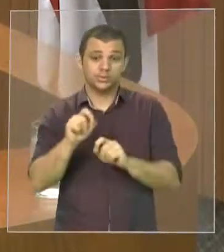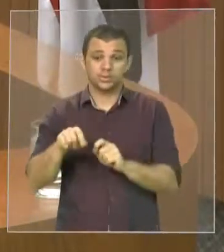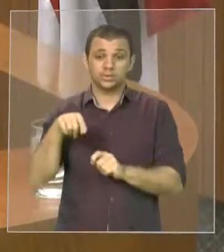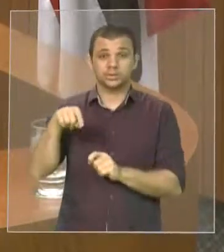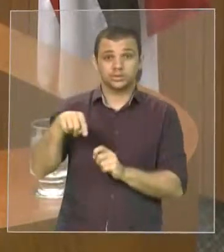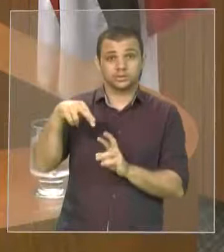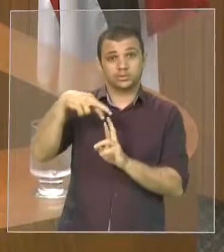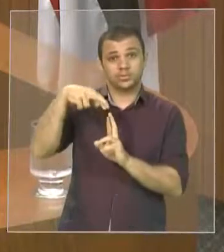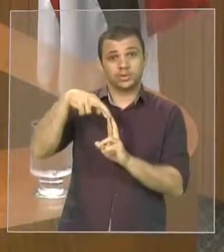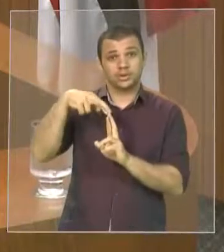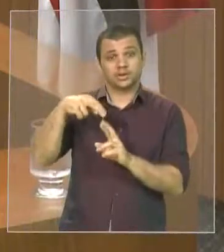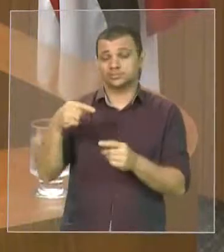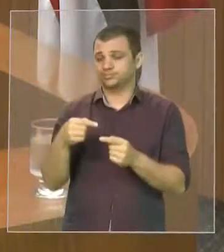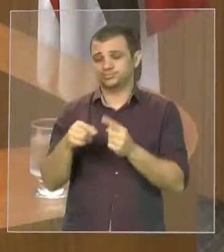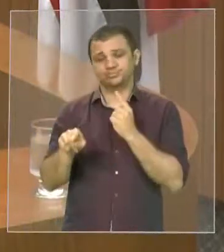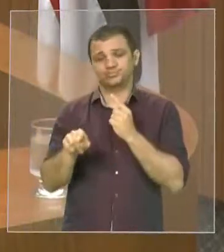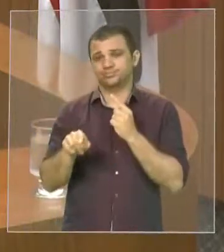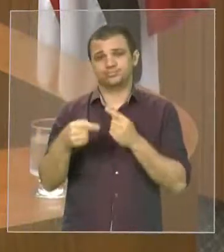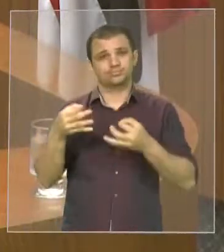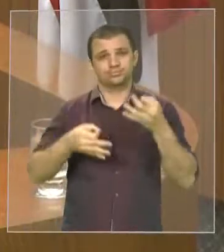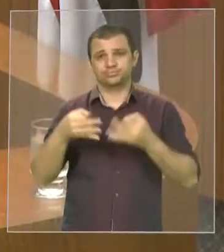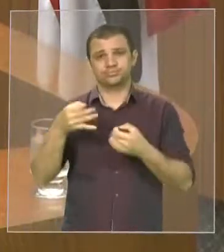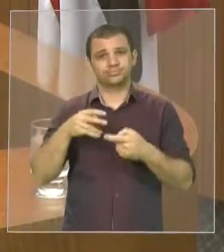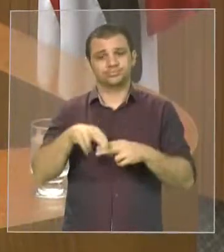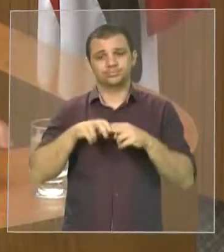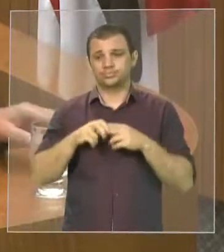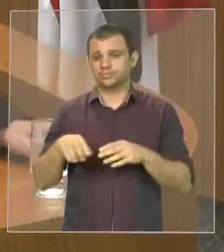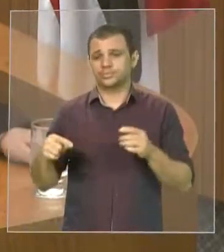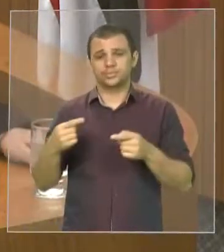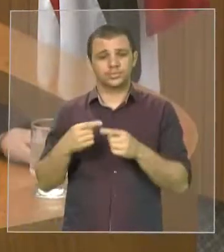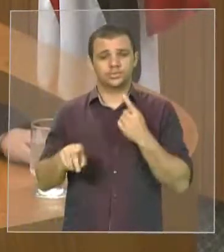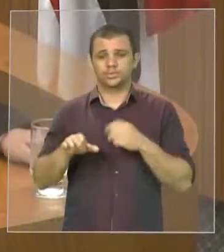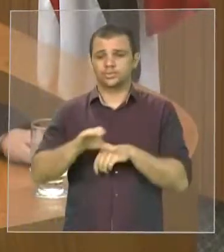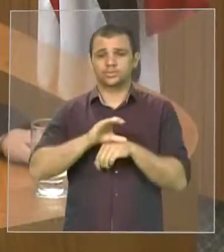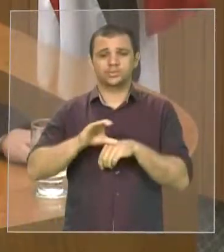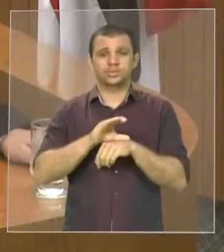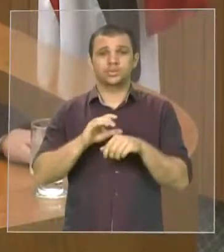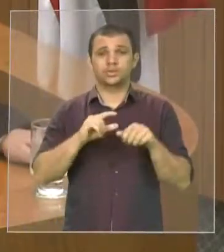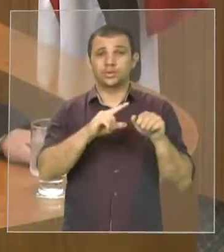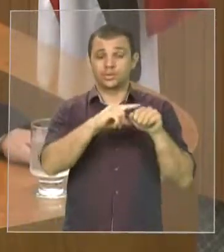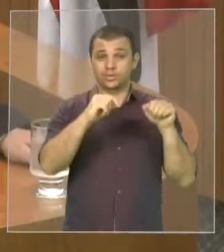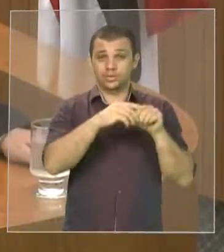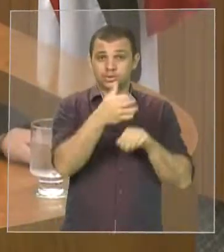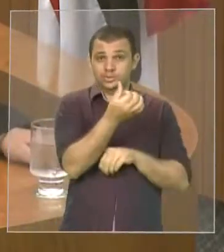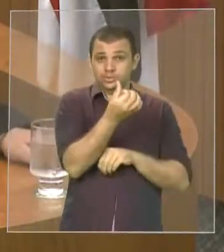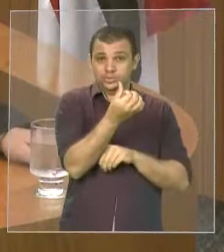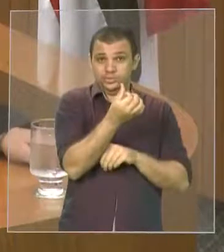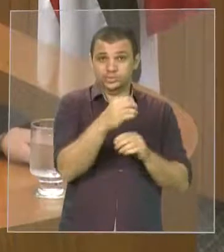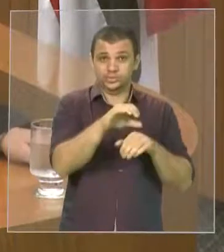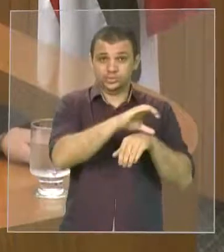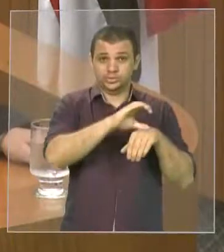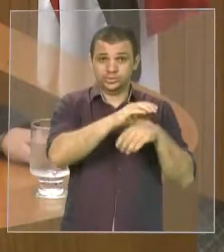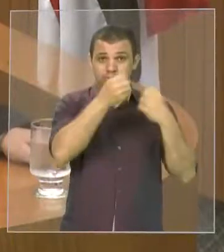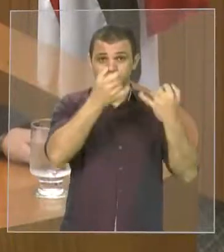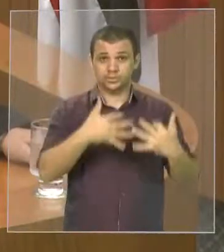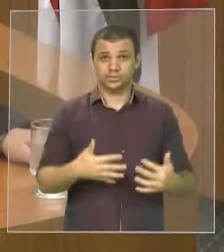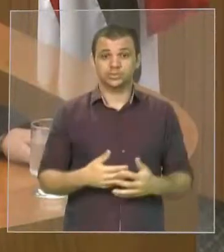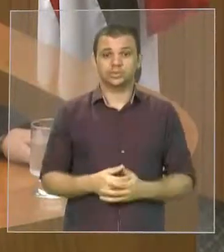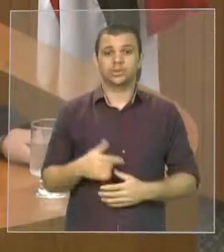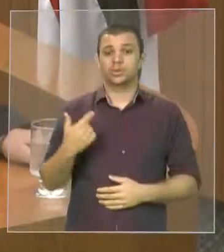validade jurídica, porque é inconstitucional. O artigo 6º da nossa Constituição é muito claro. Não existe mais